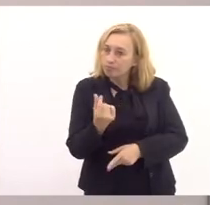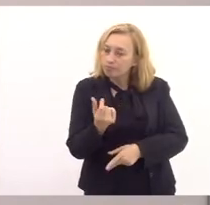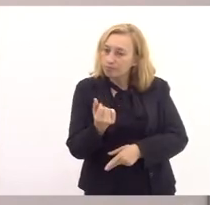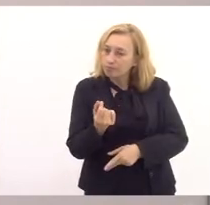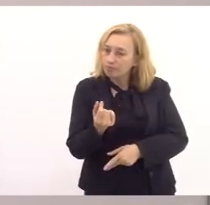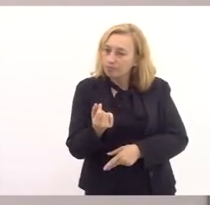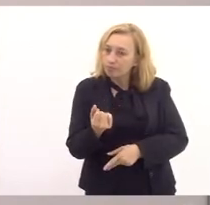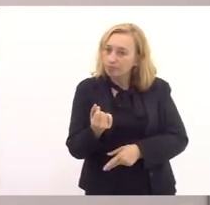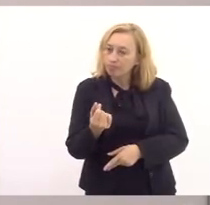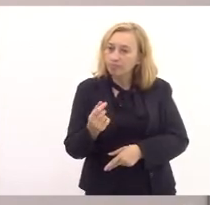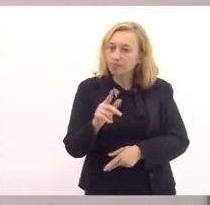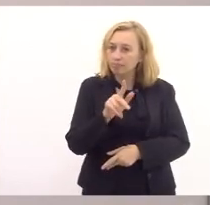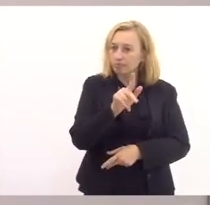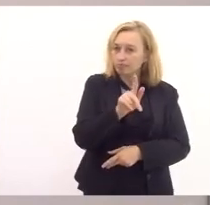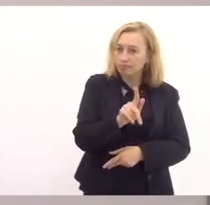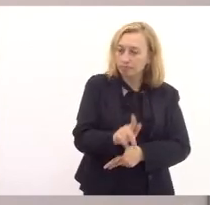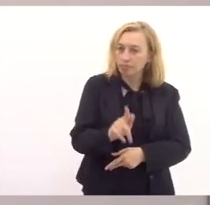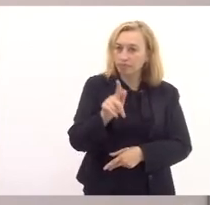aplicar.